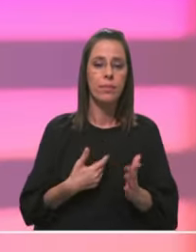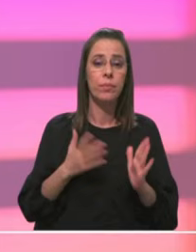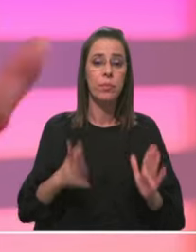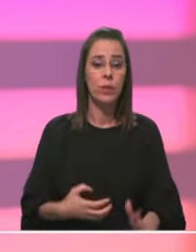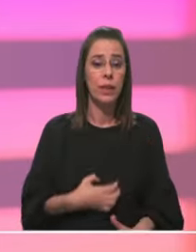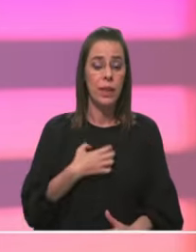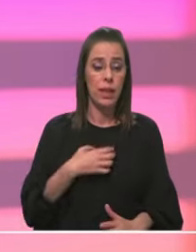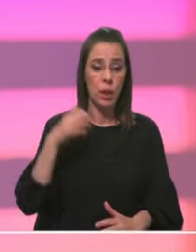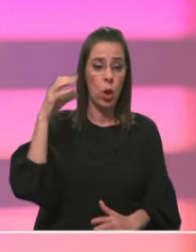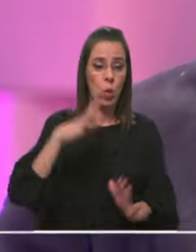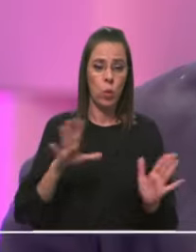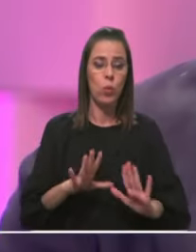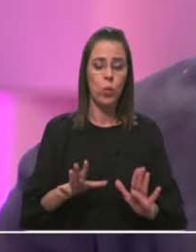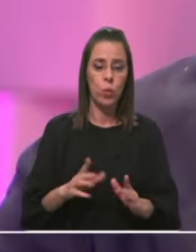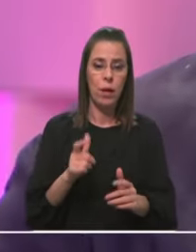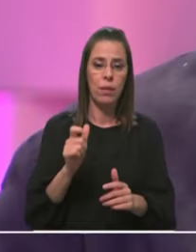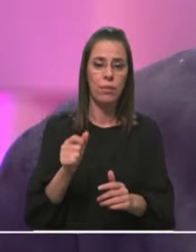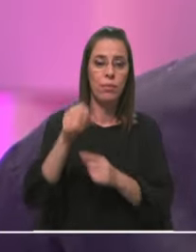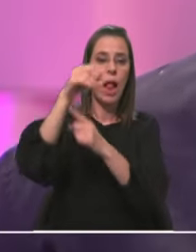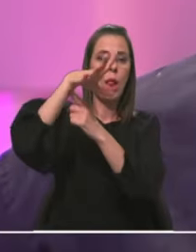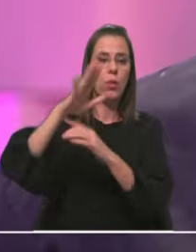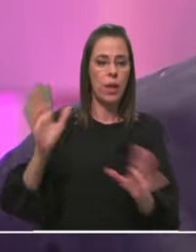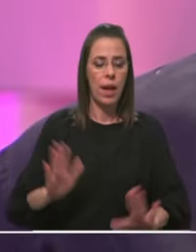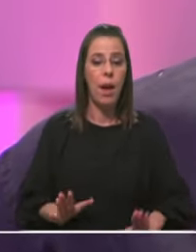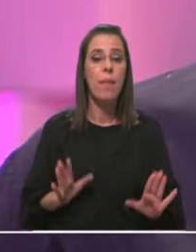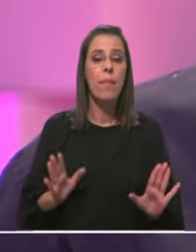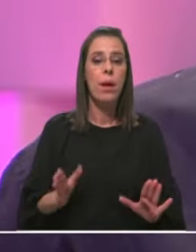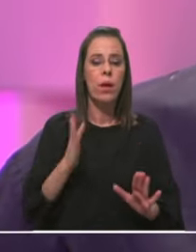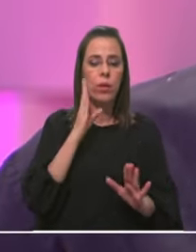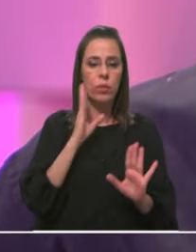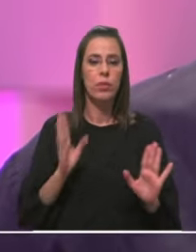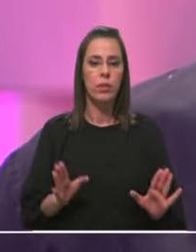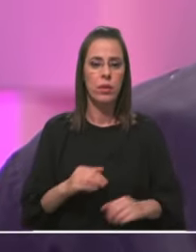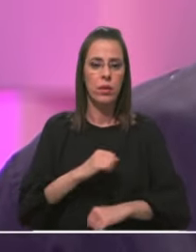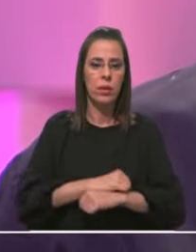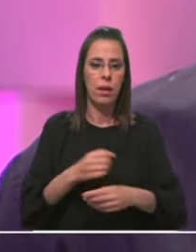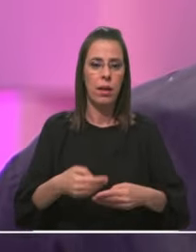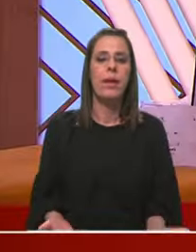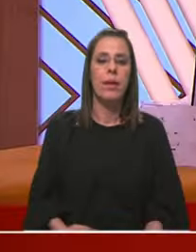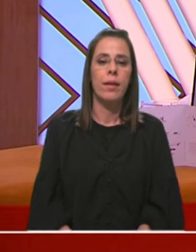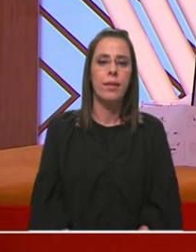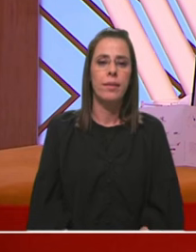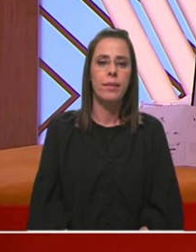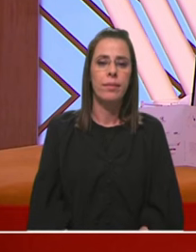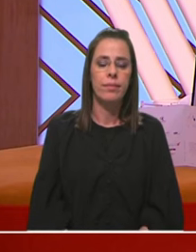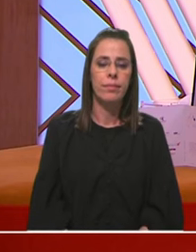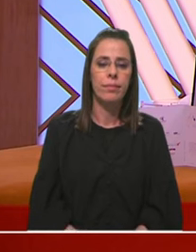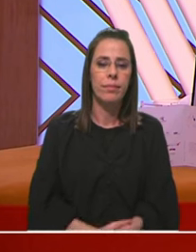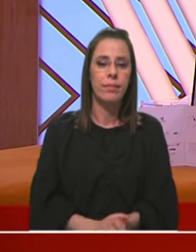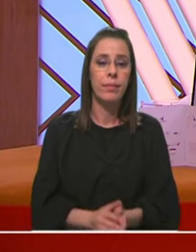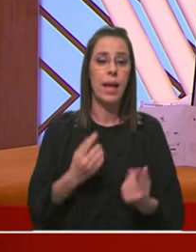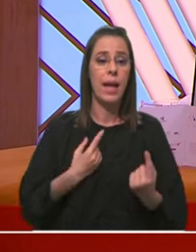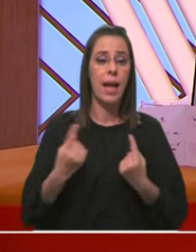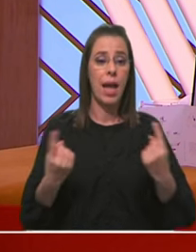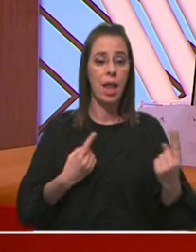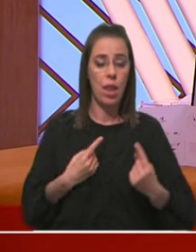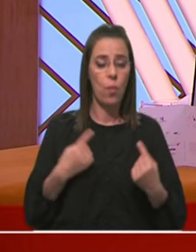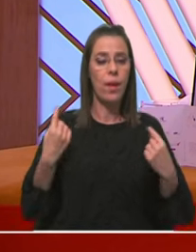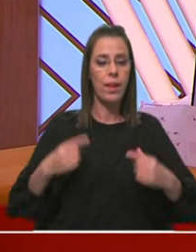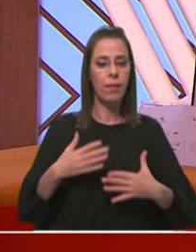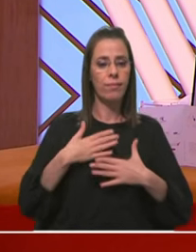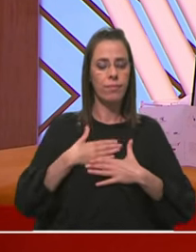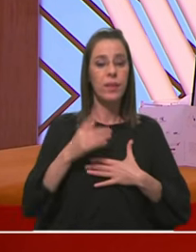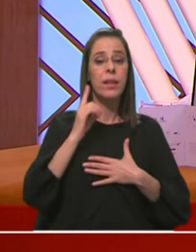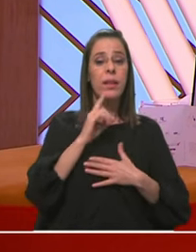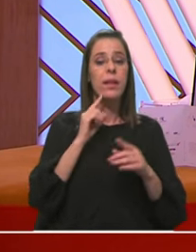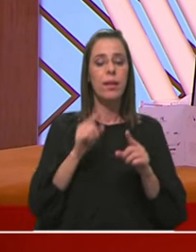de sentir luz não é de ter luz acesas em casa mas durmo com com a janelas abertas percebo que cada um de nós tem o seu papel é